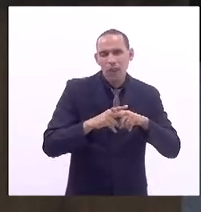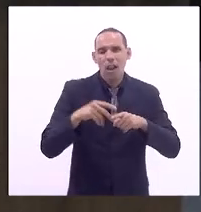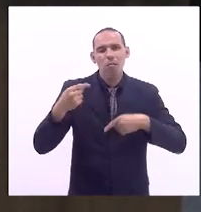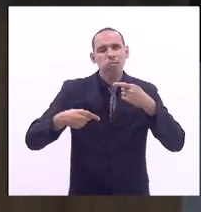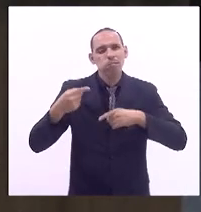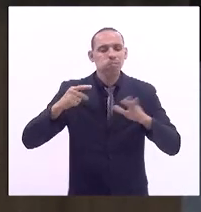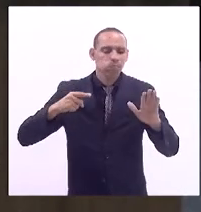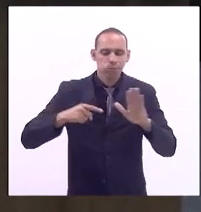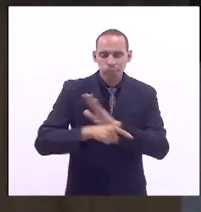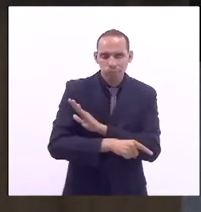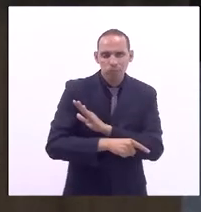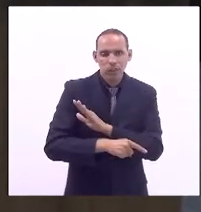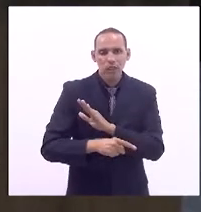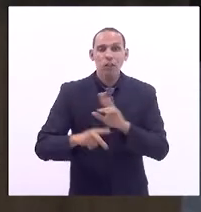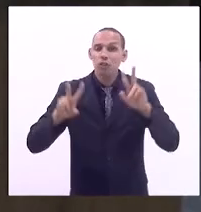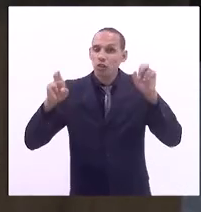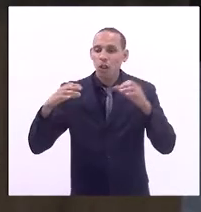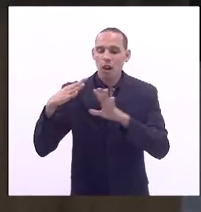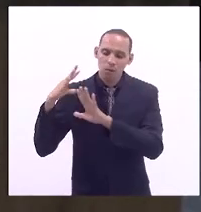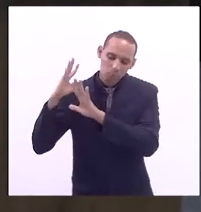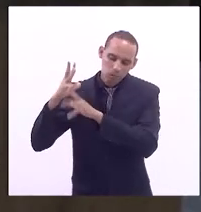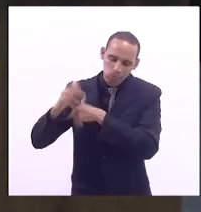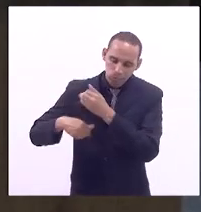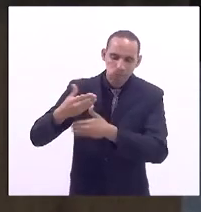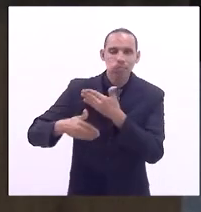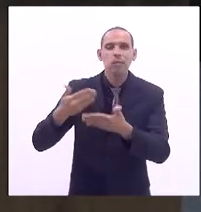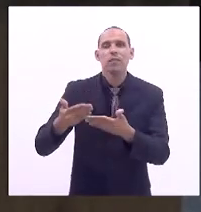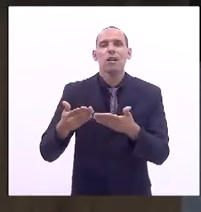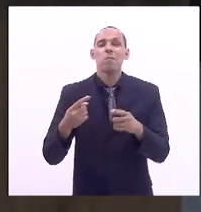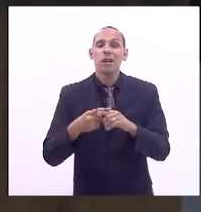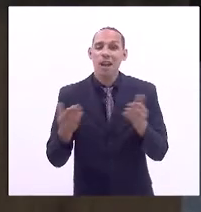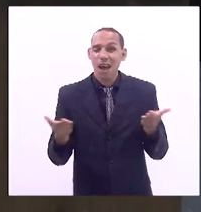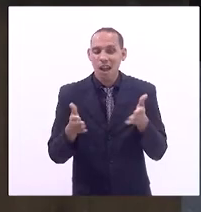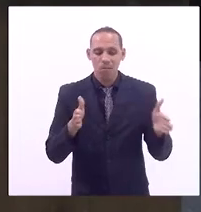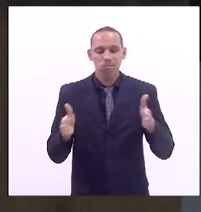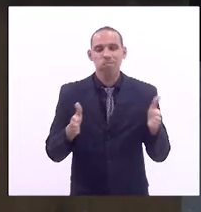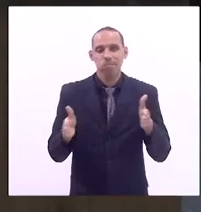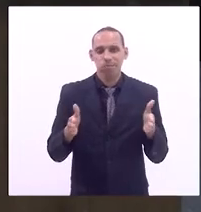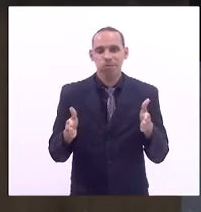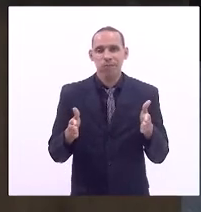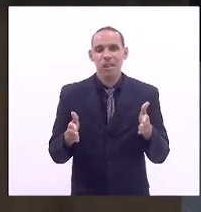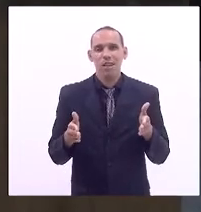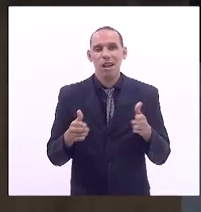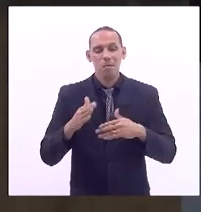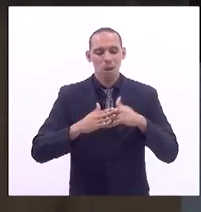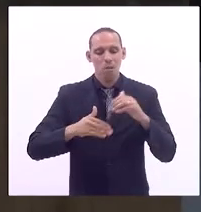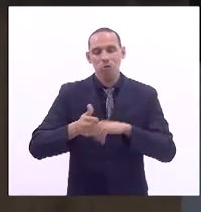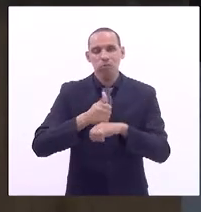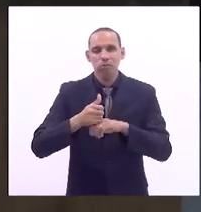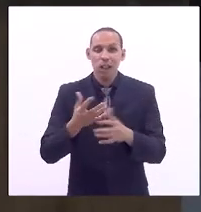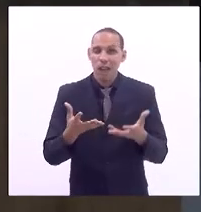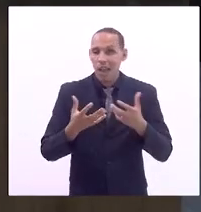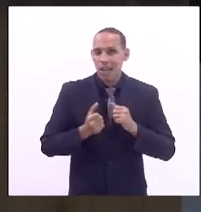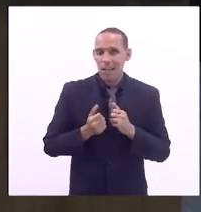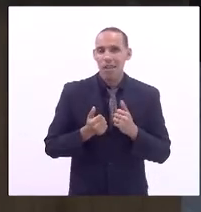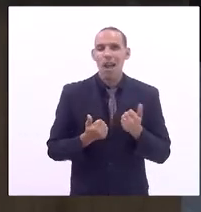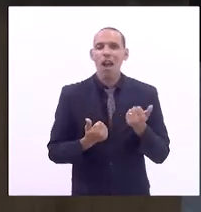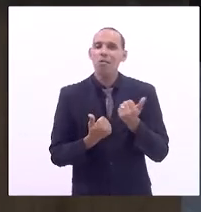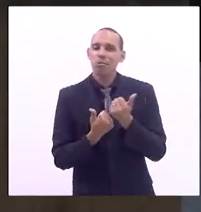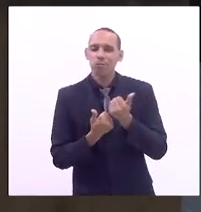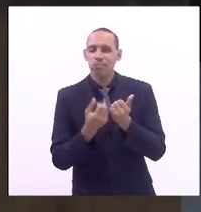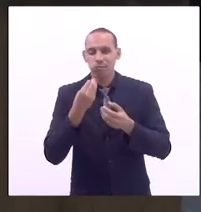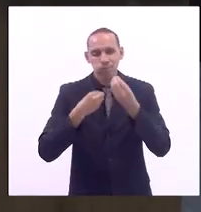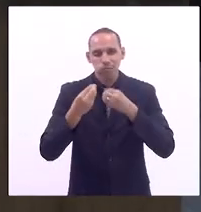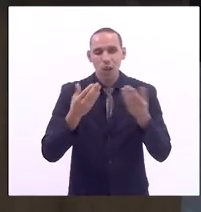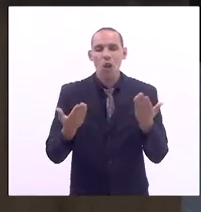debate sobre as condições das carreiras inclusive porque nesse momento os profissionais da Wave recebem auxílio-alimentação e valor mais